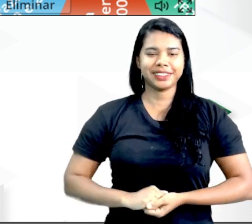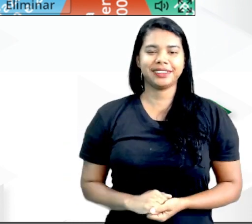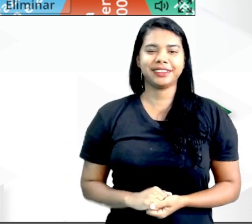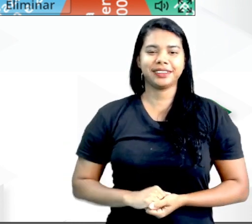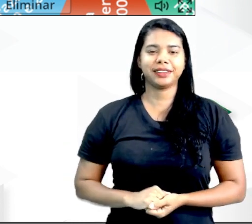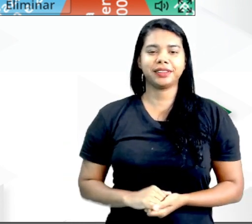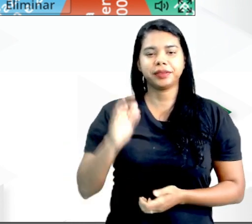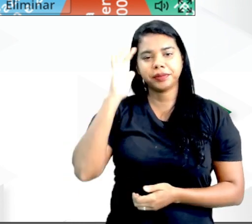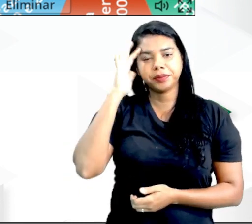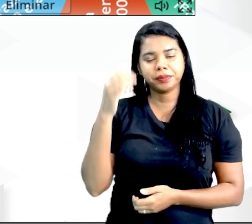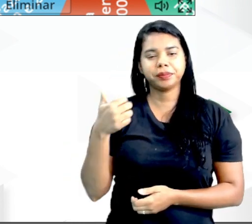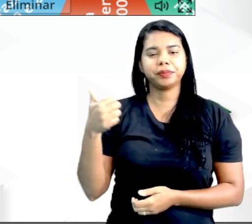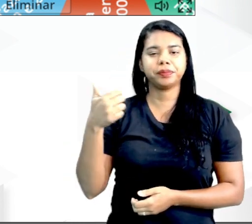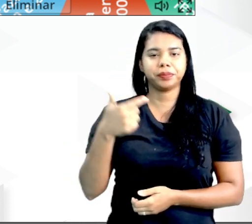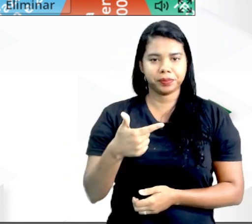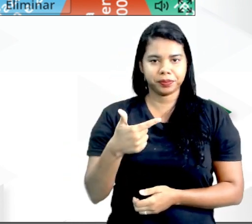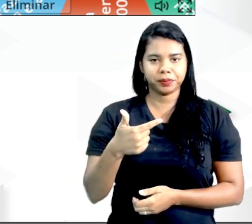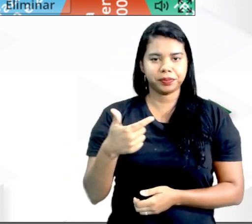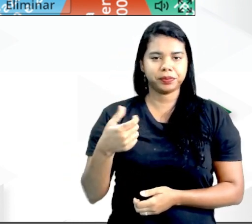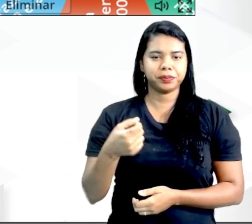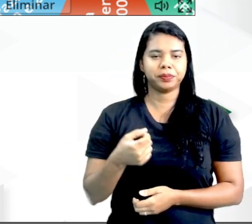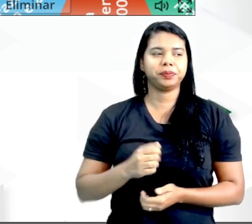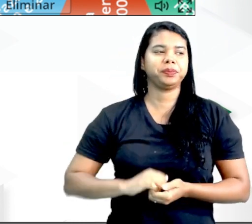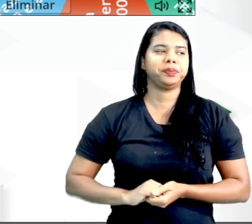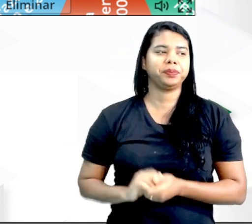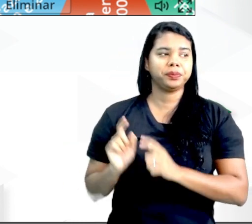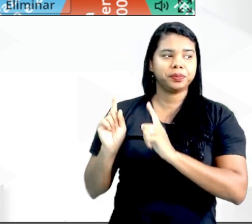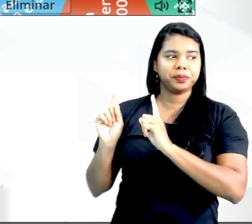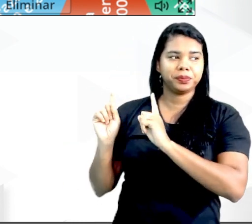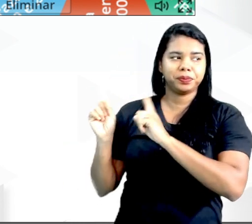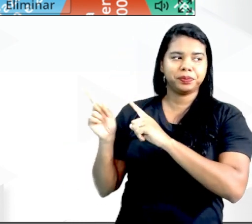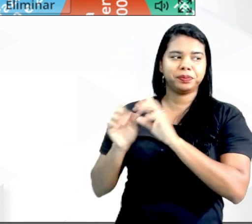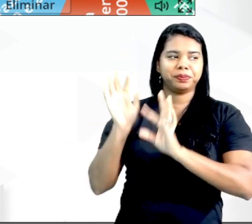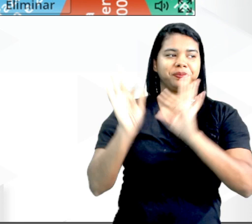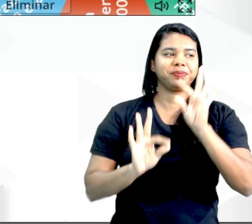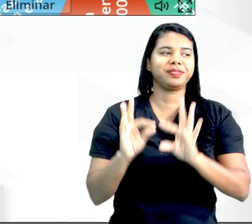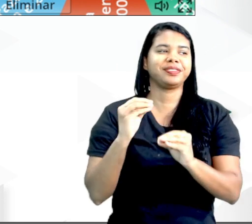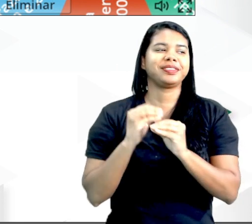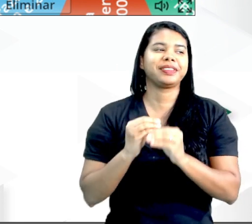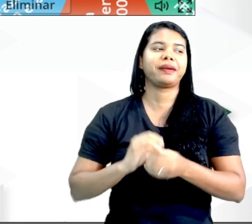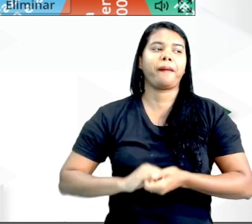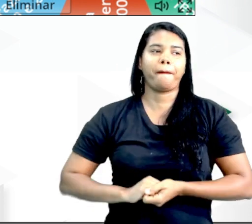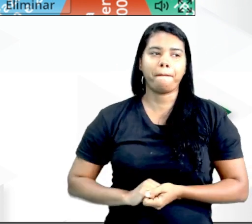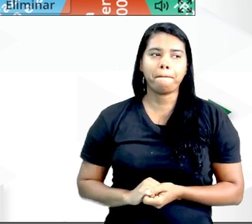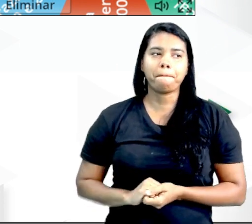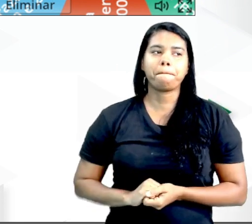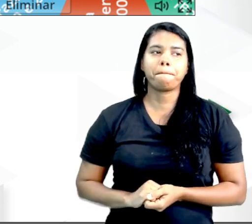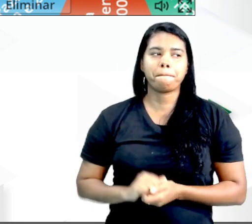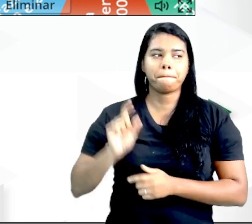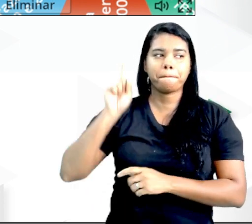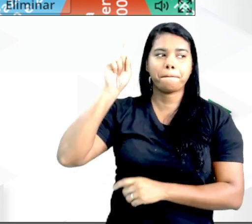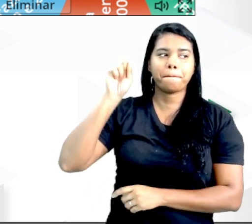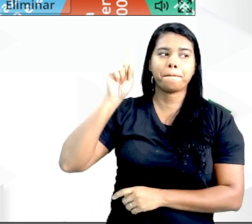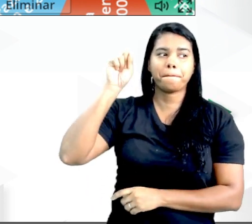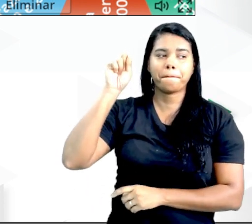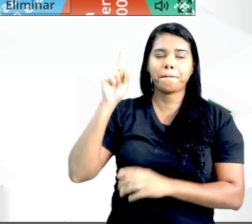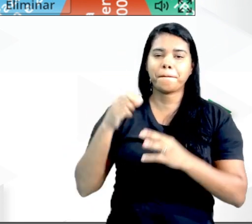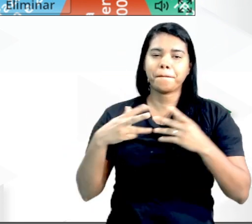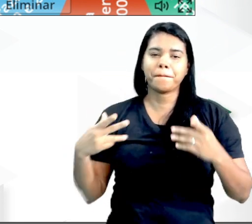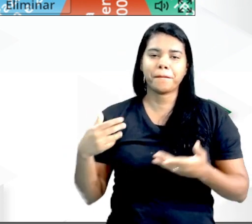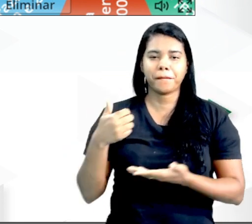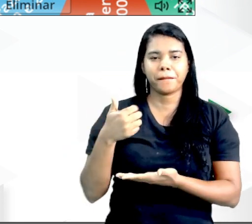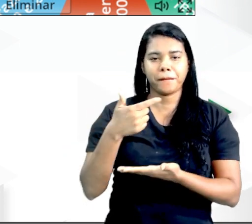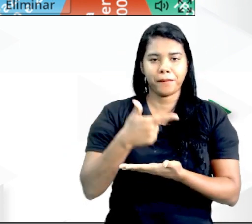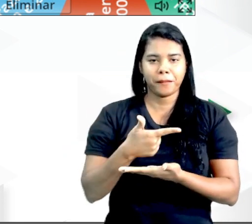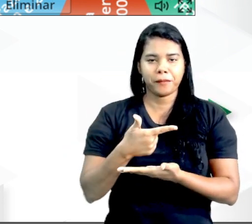a razão entre 12 e 20. Olha a ordem, pelo amor de Deus. A ordem é importantíssima. Ele está falando 12